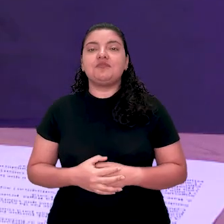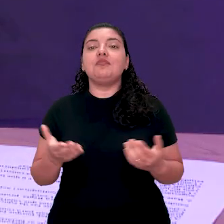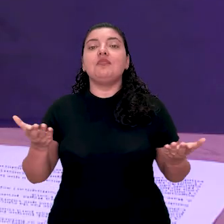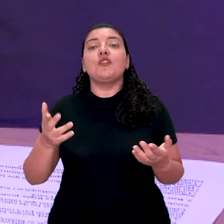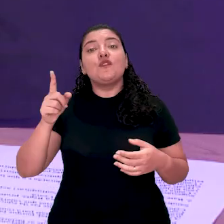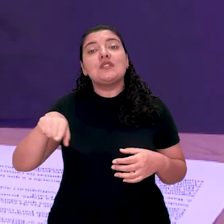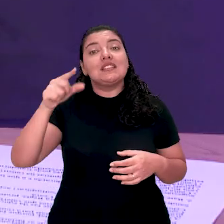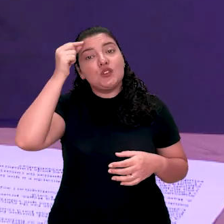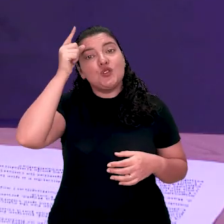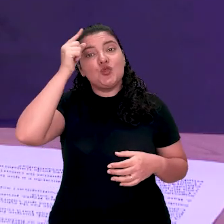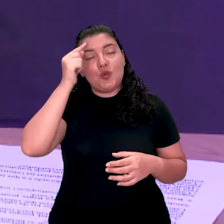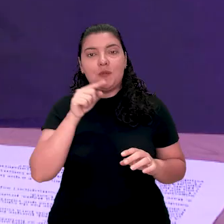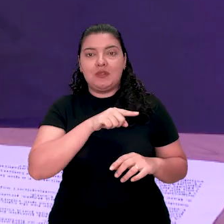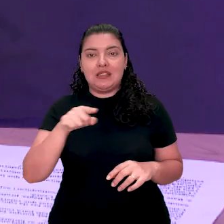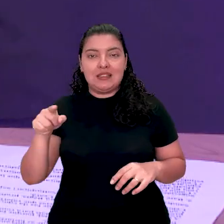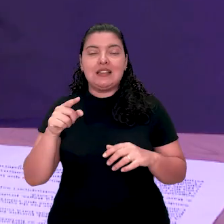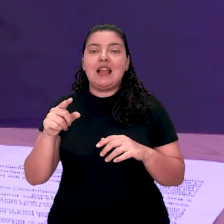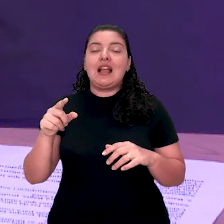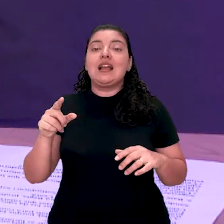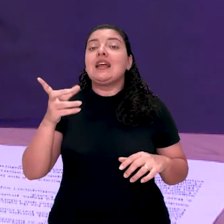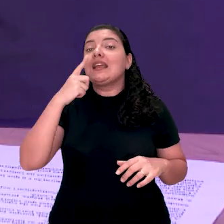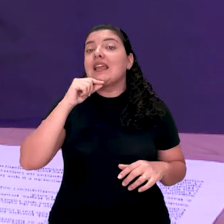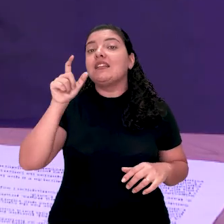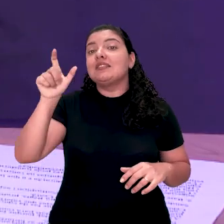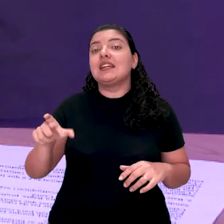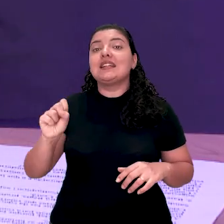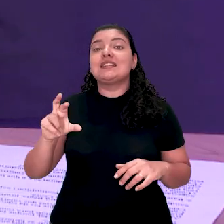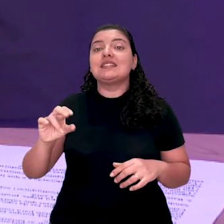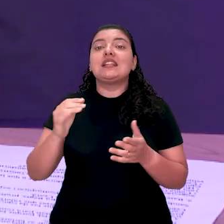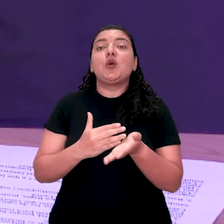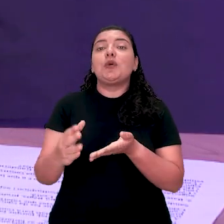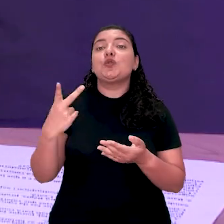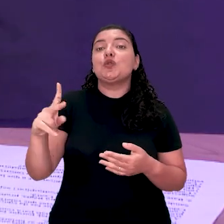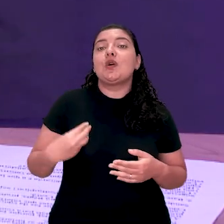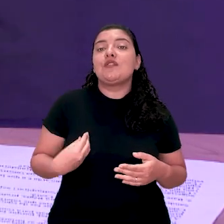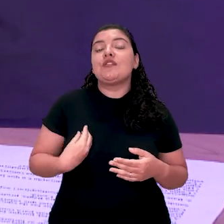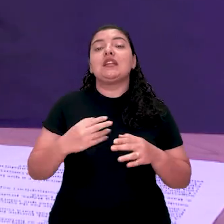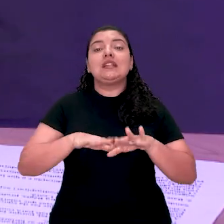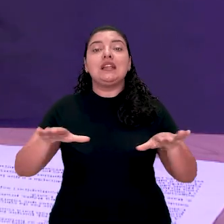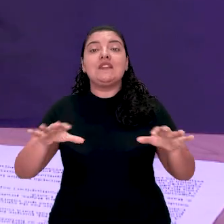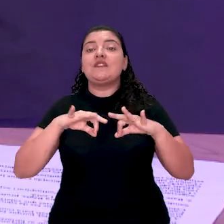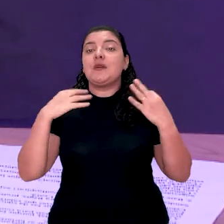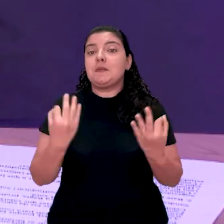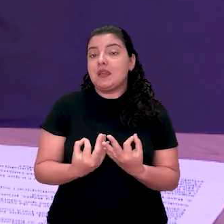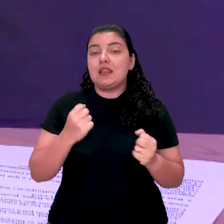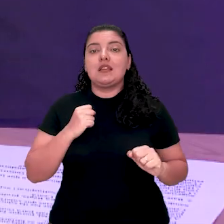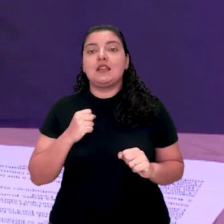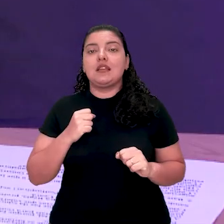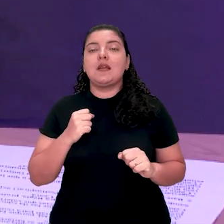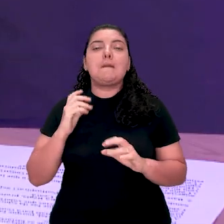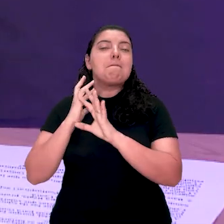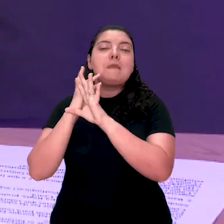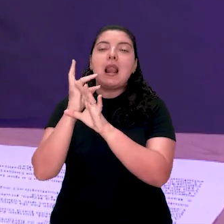pessoa soubesse, que estão assistindo a gente, quem é Sandra Régia. Vamos para o começo. Na sua infância, dos seus familiares. Eu sei de